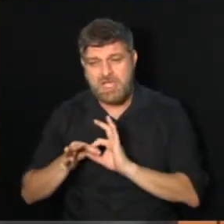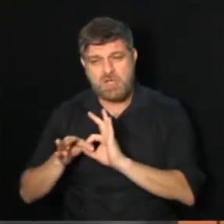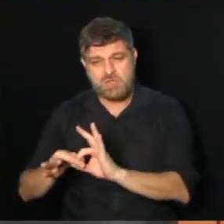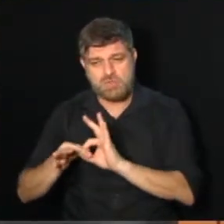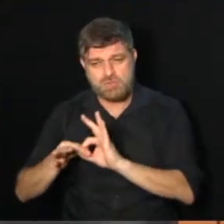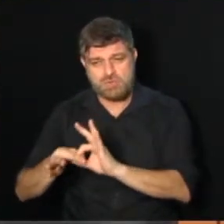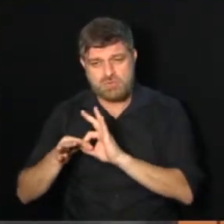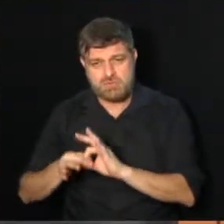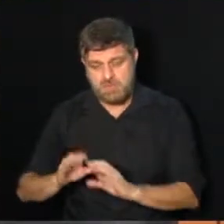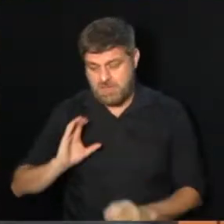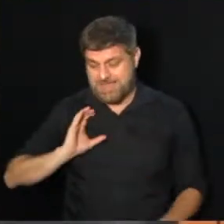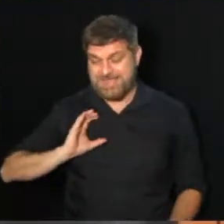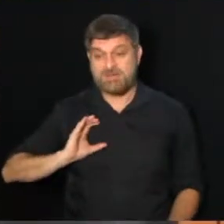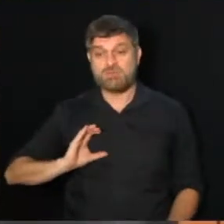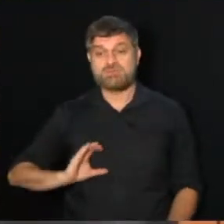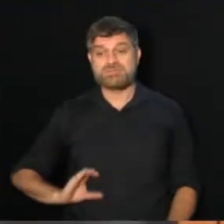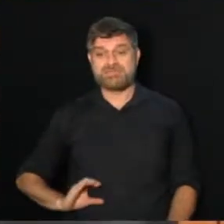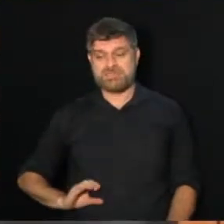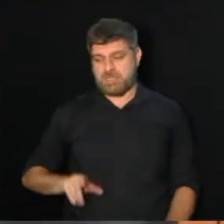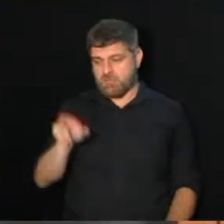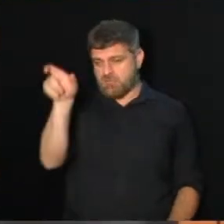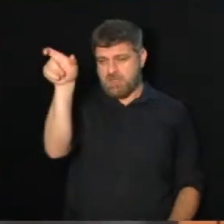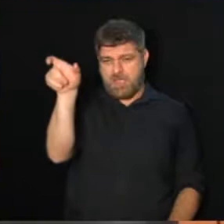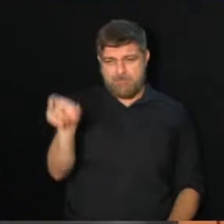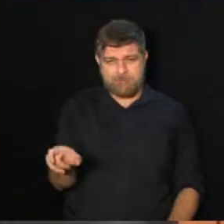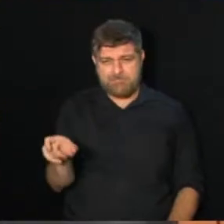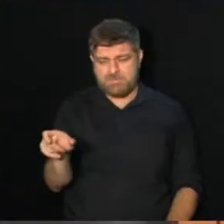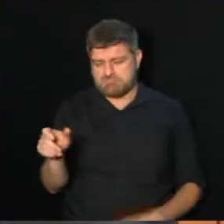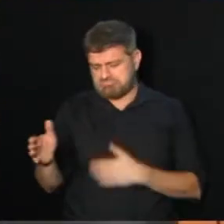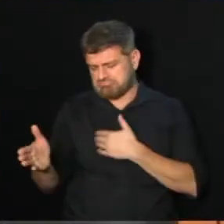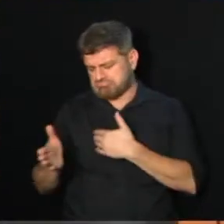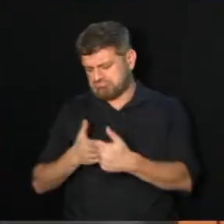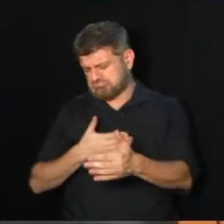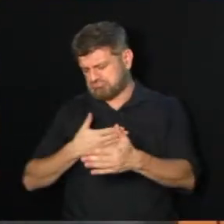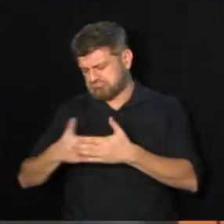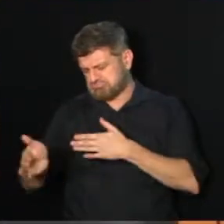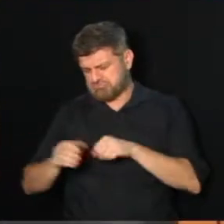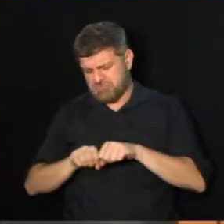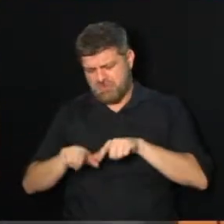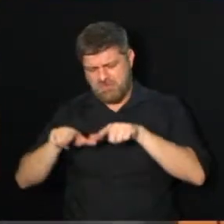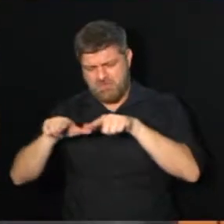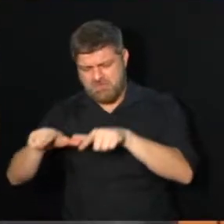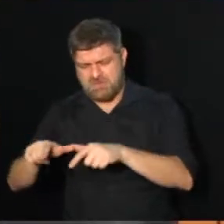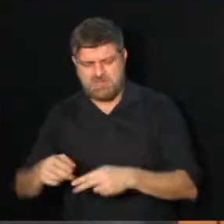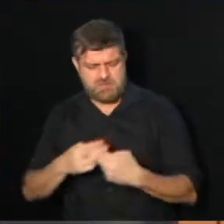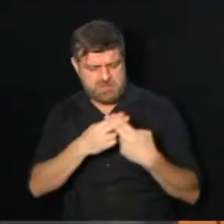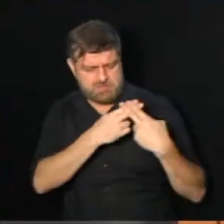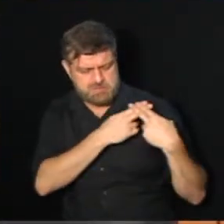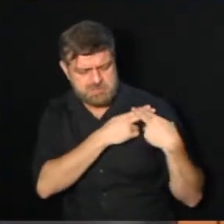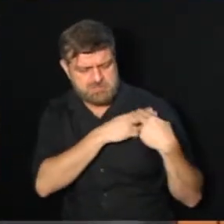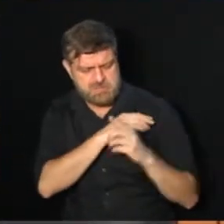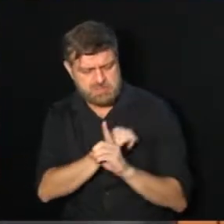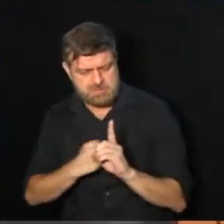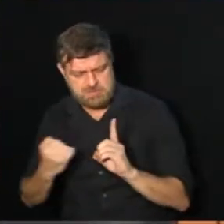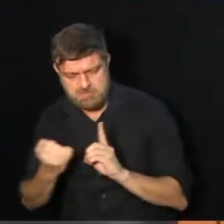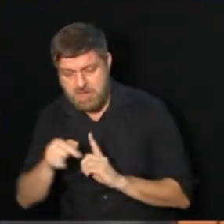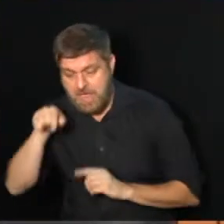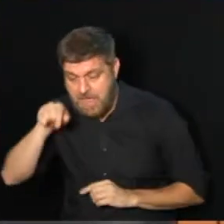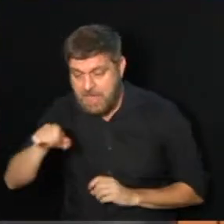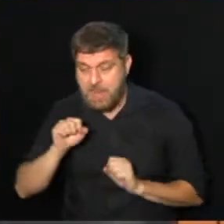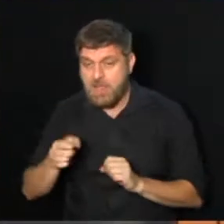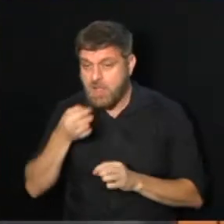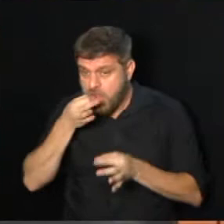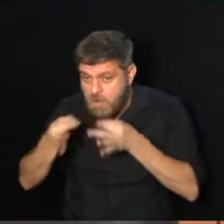onde o cidadão comum, independente de qualquer formação, tarefa social, pode